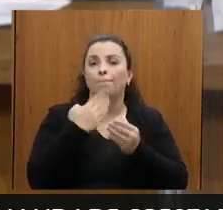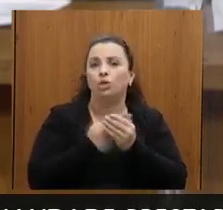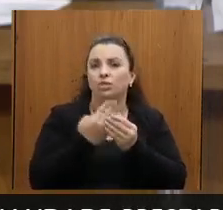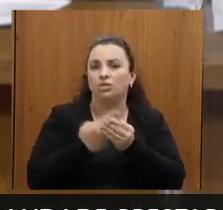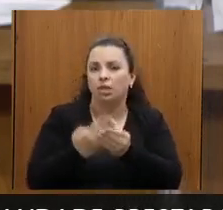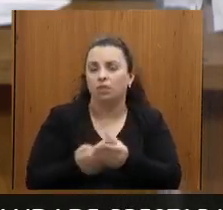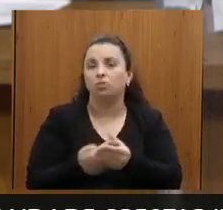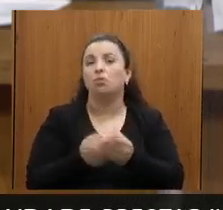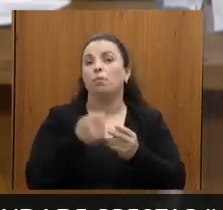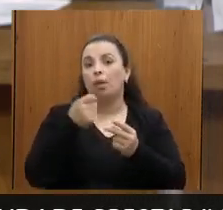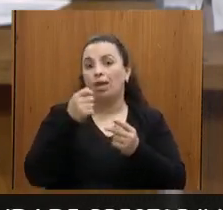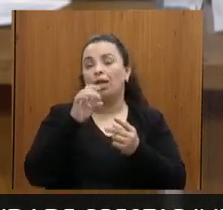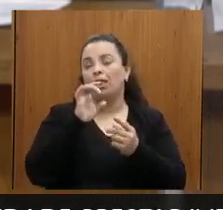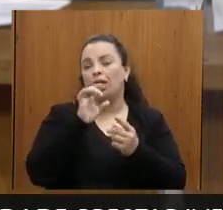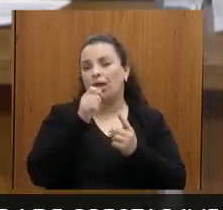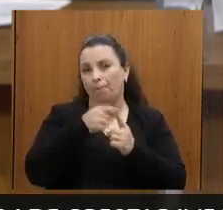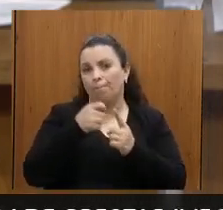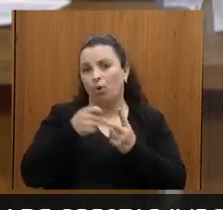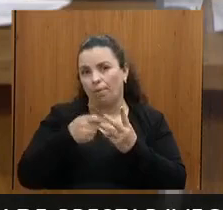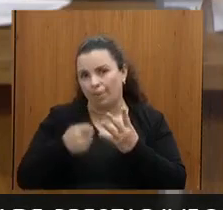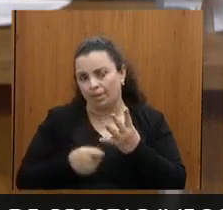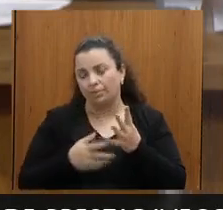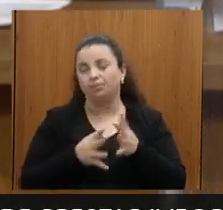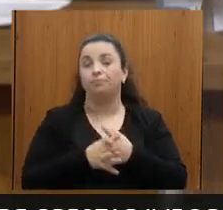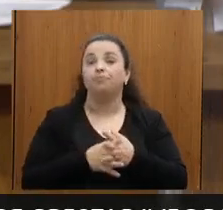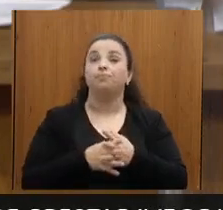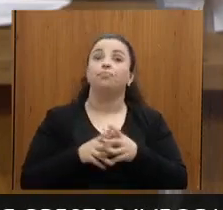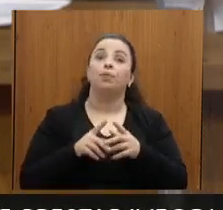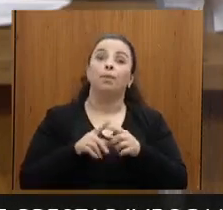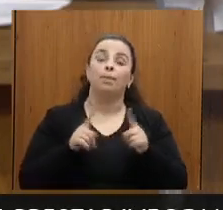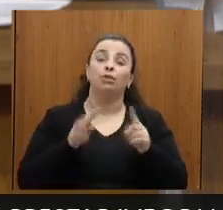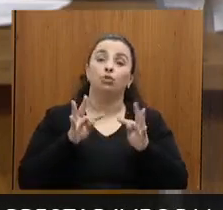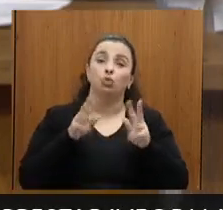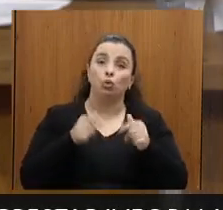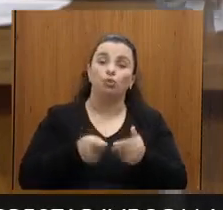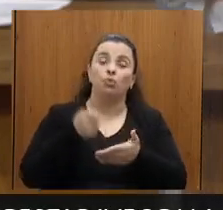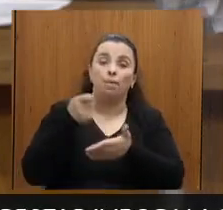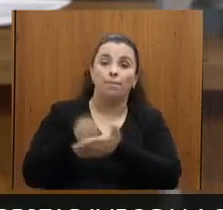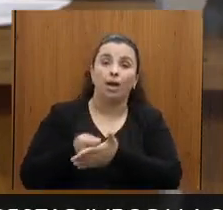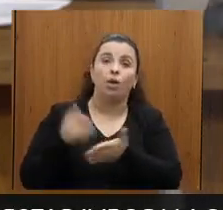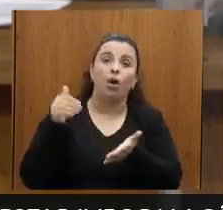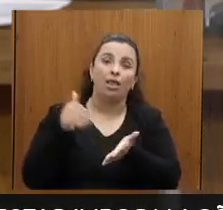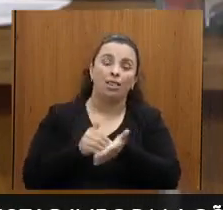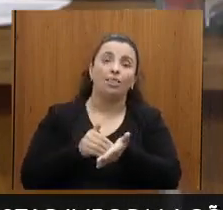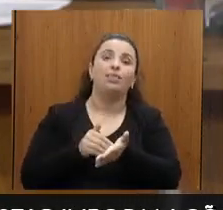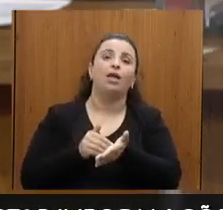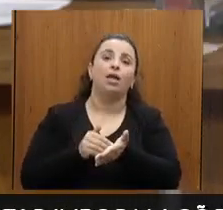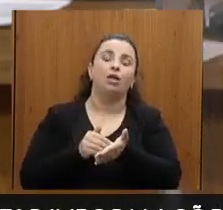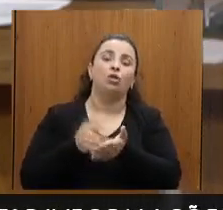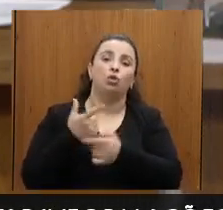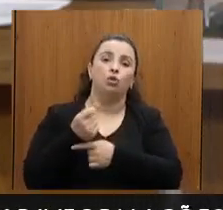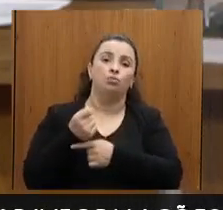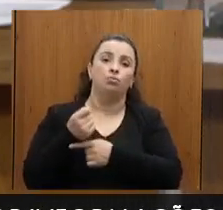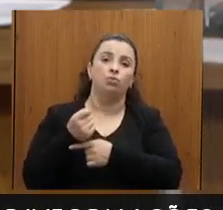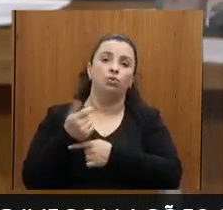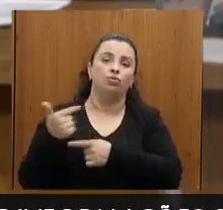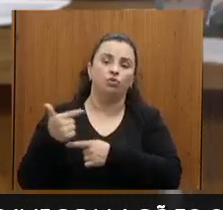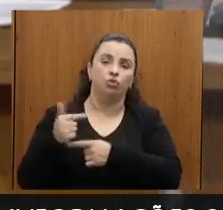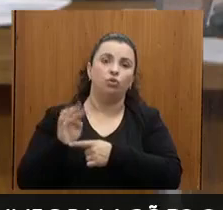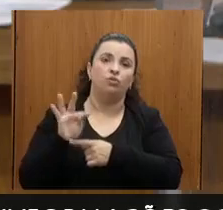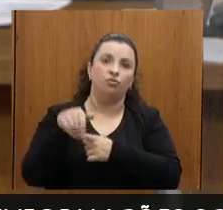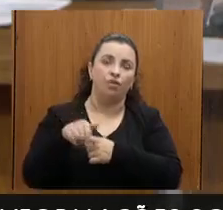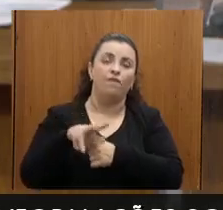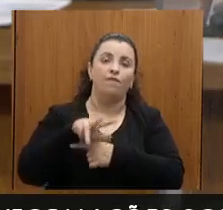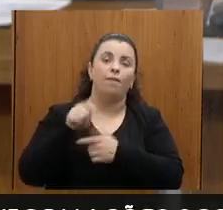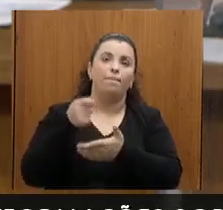os processos vão ser pagos até o final do próximo ano. Com relação